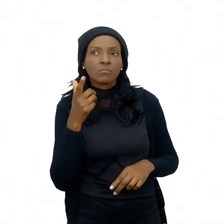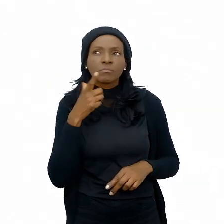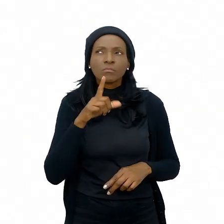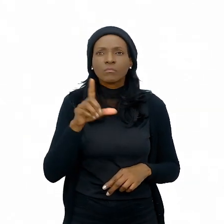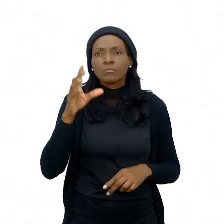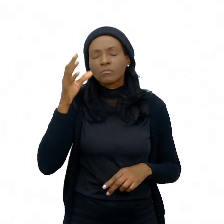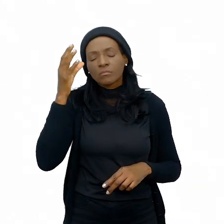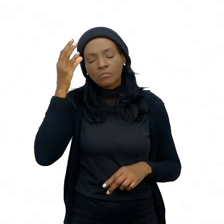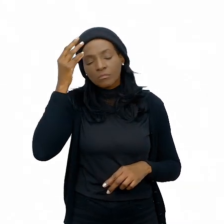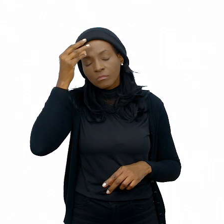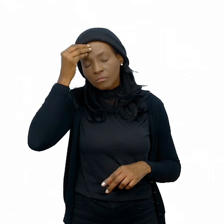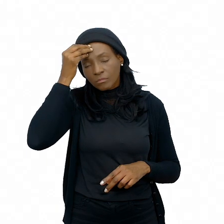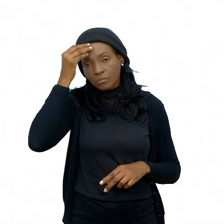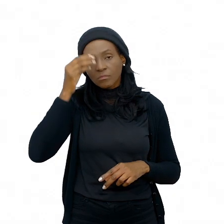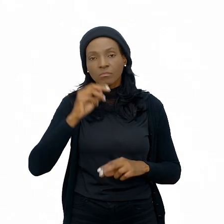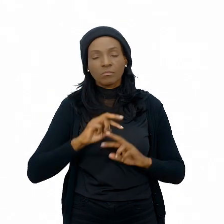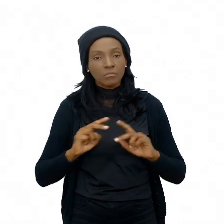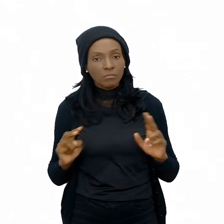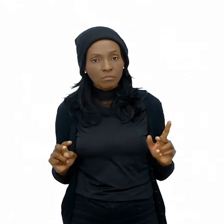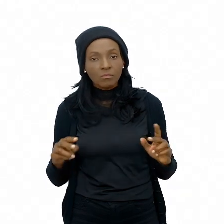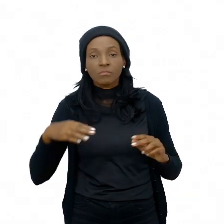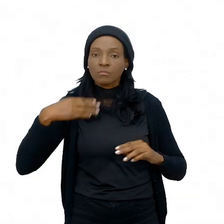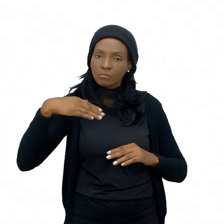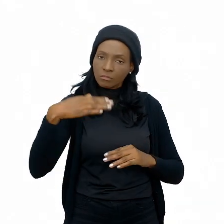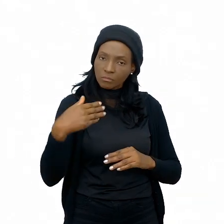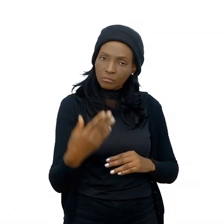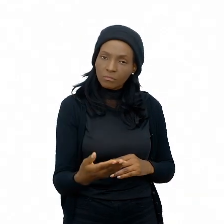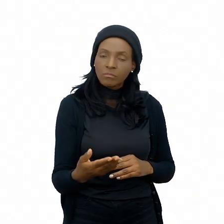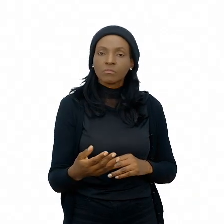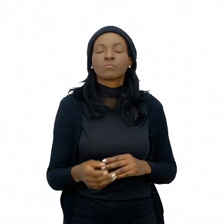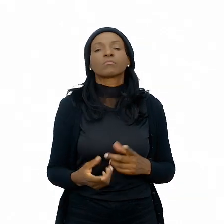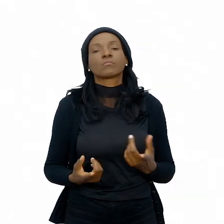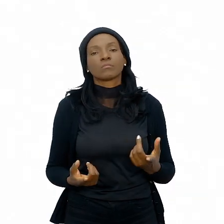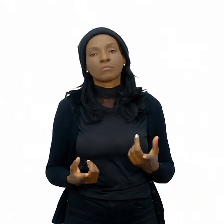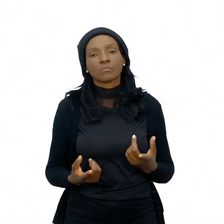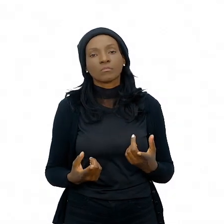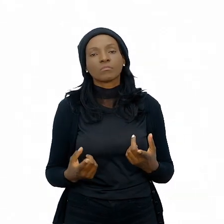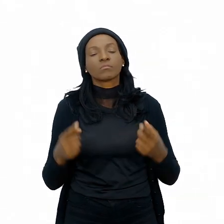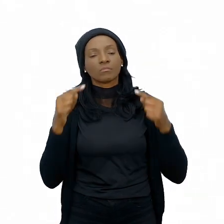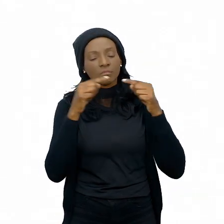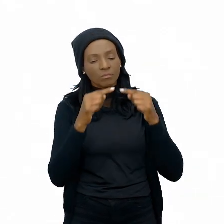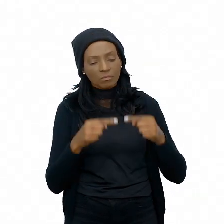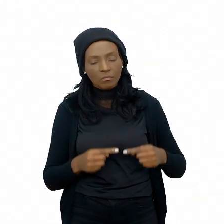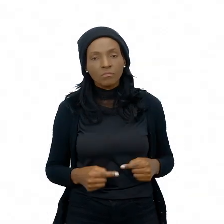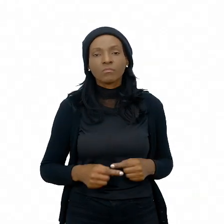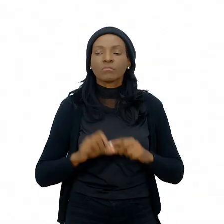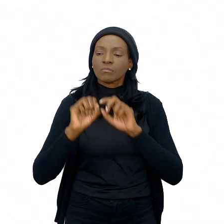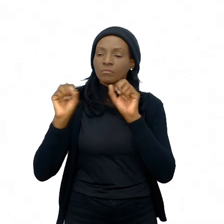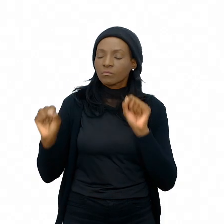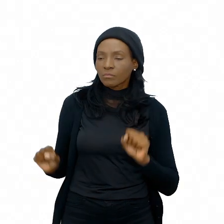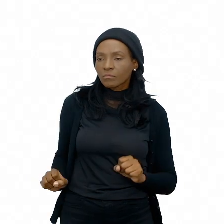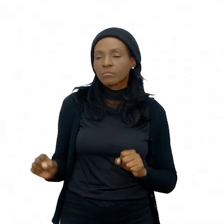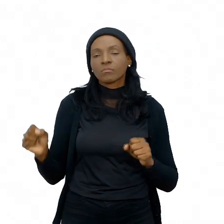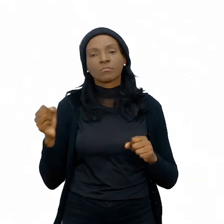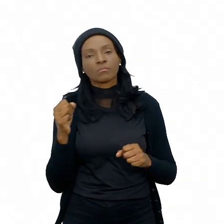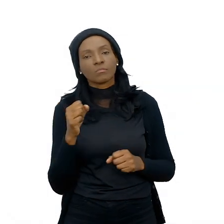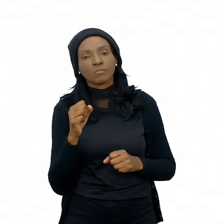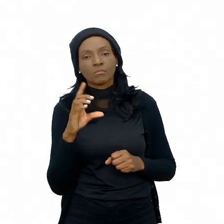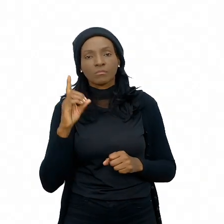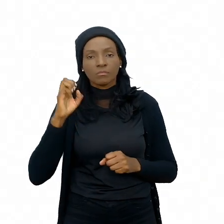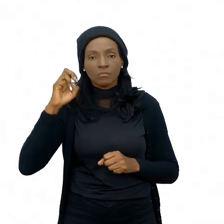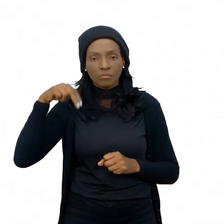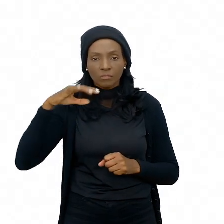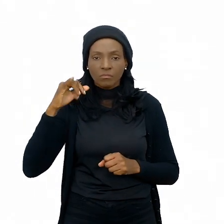apropriem dessas características e, por conseguinte, compreendam como que o sistema de numeração decimal funciona.